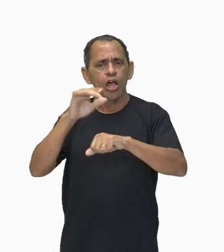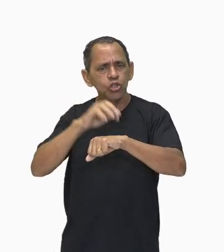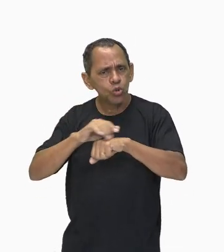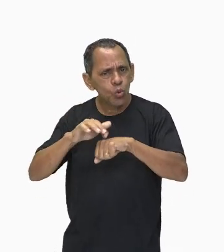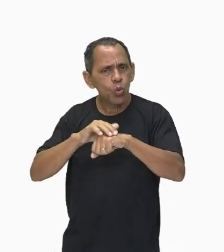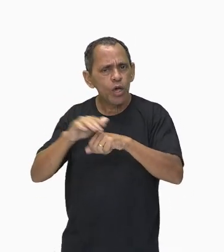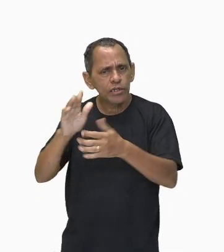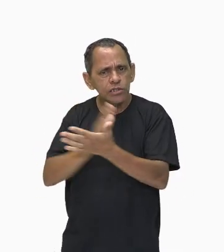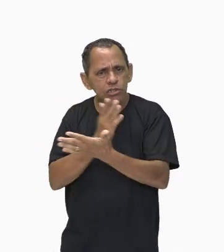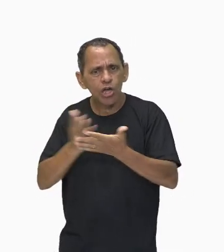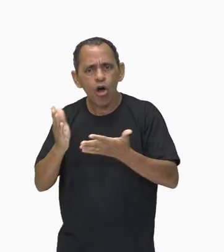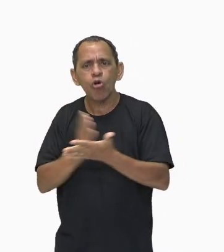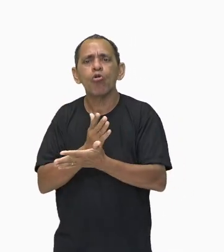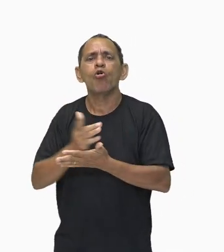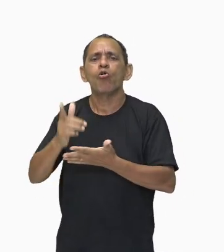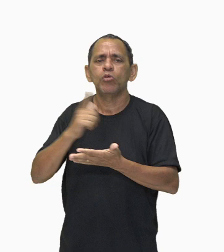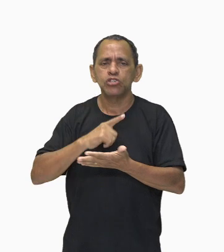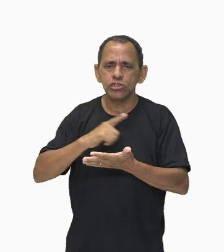do